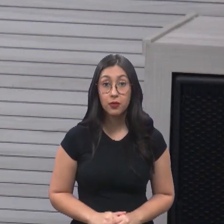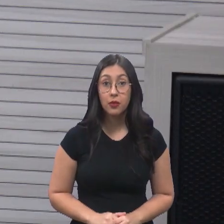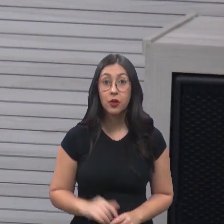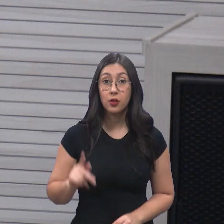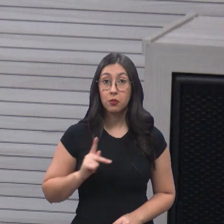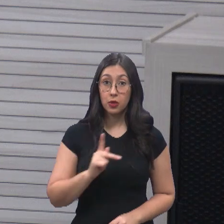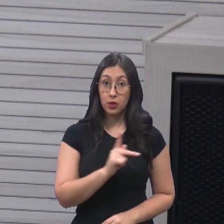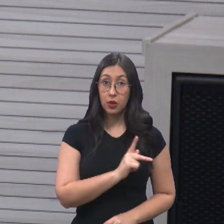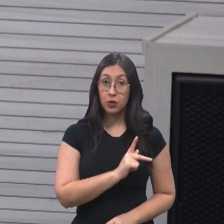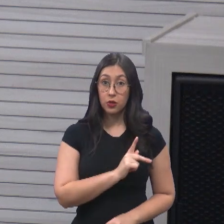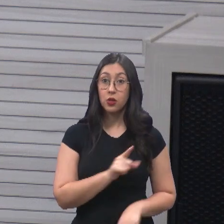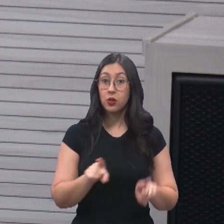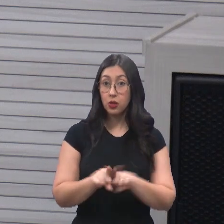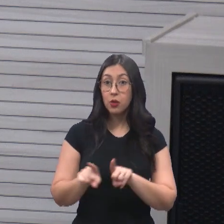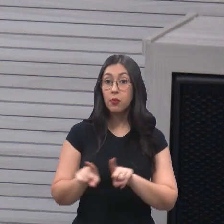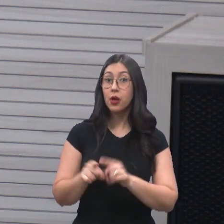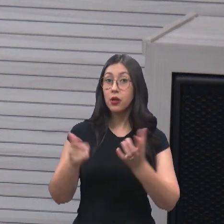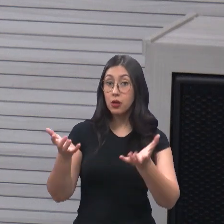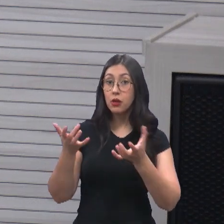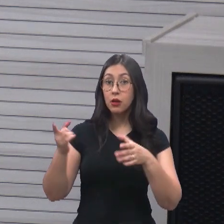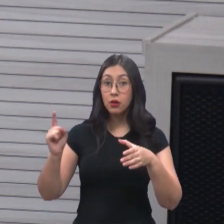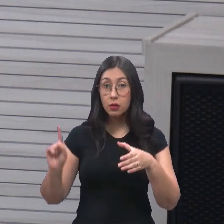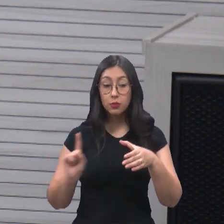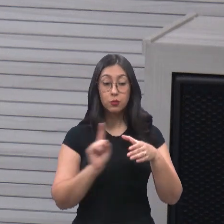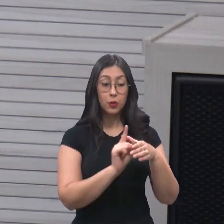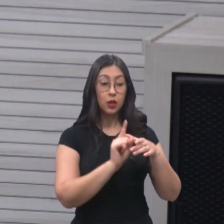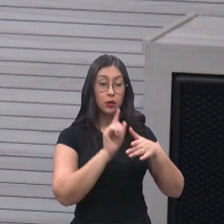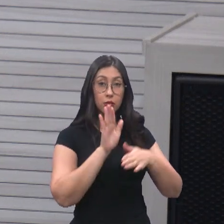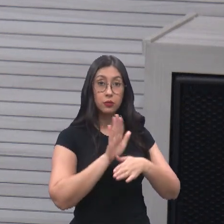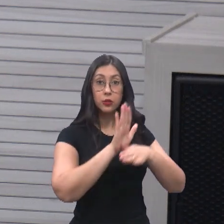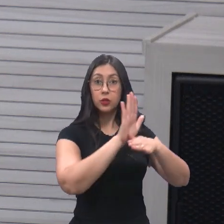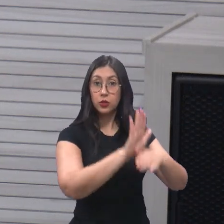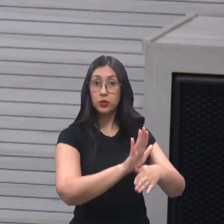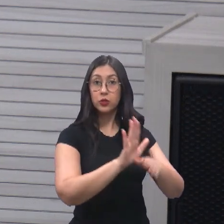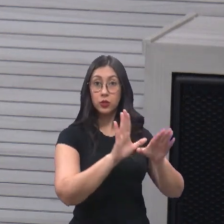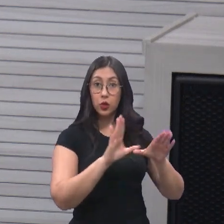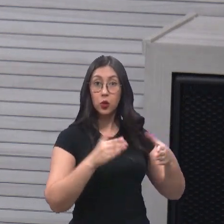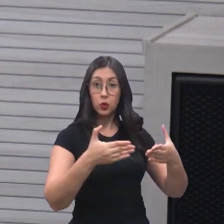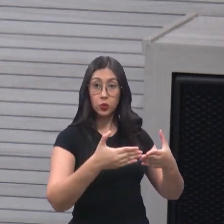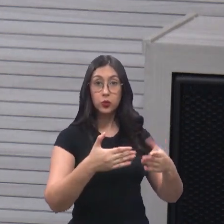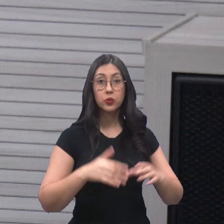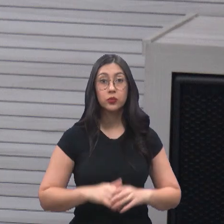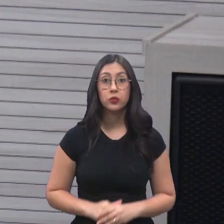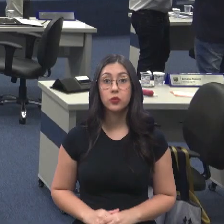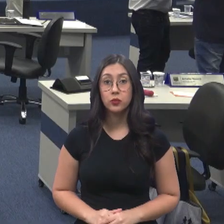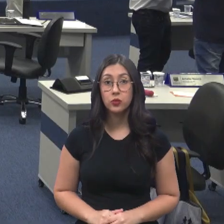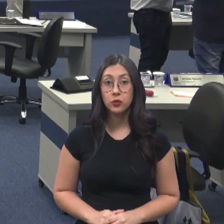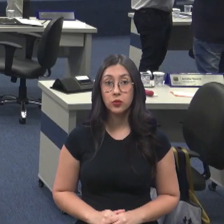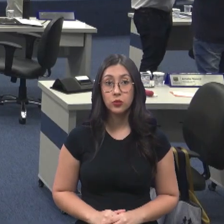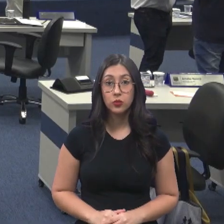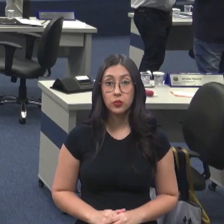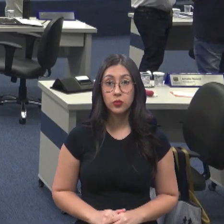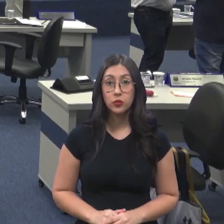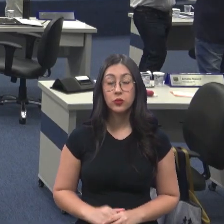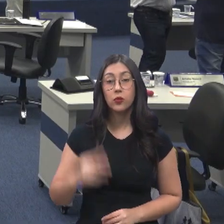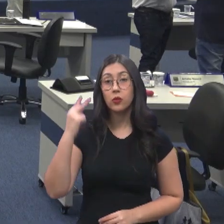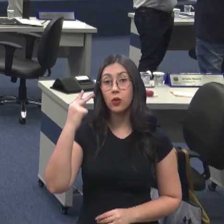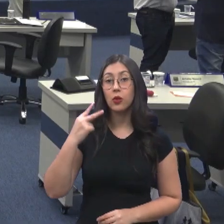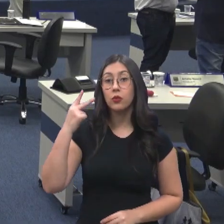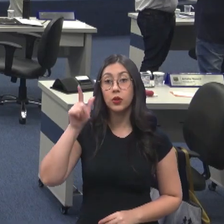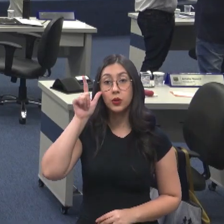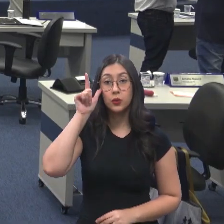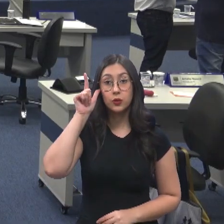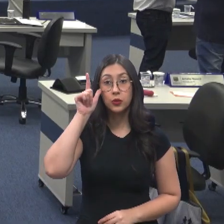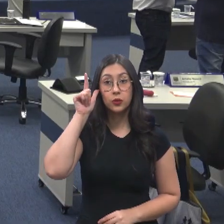também colocar meu nome à disposição para contribuir nos trabalhos da frente. Com a palavra, o vereador Lino